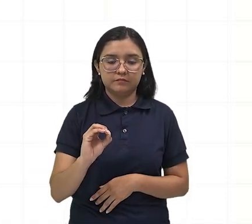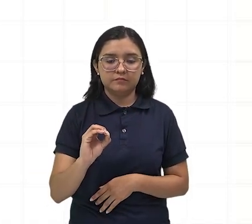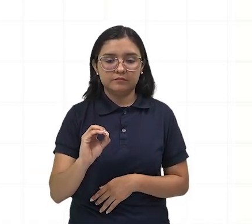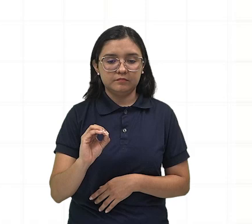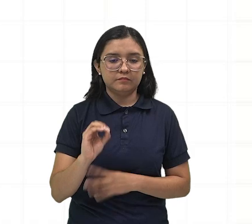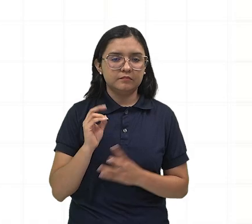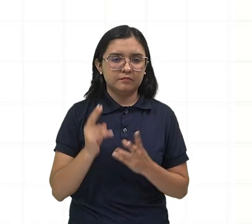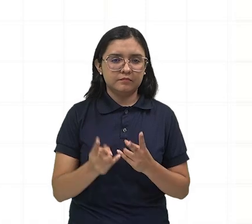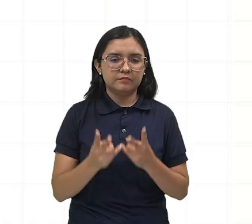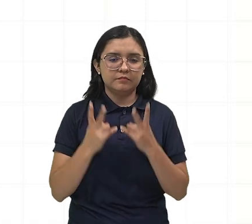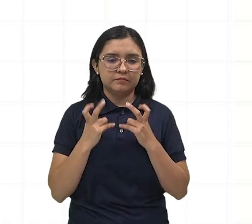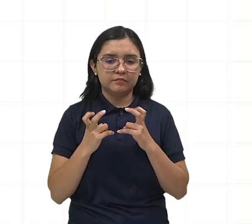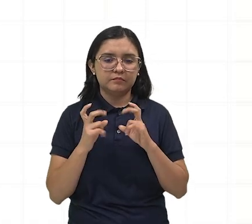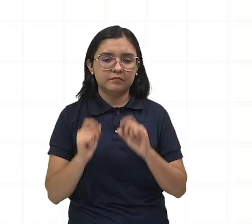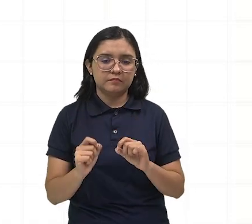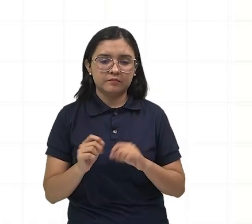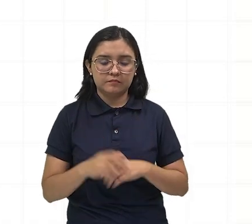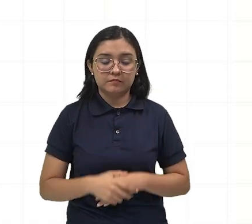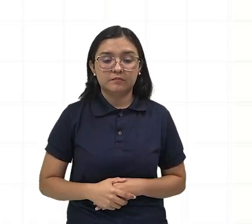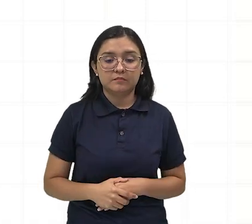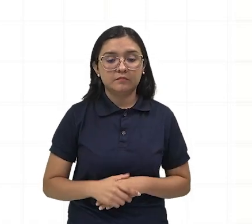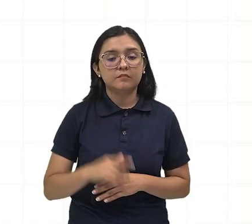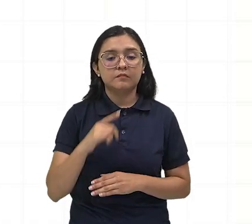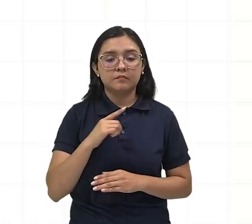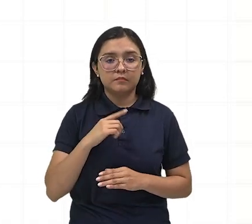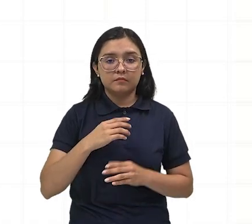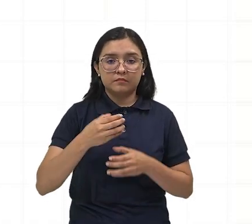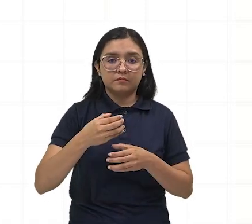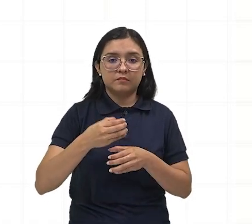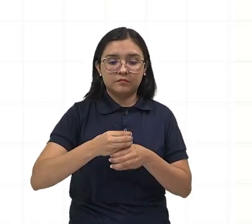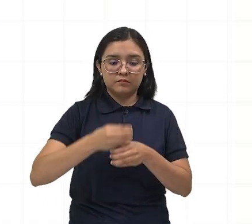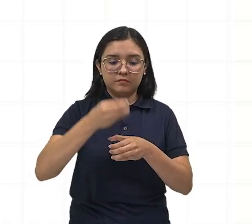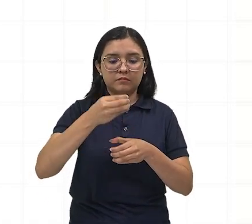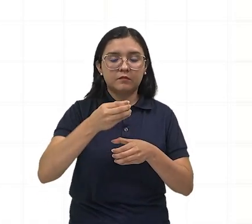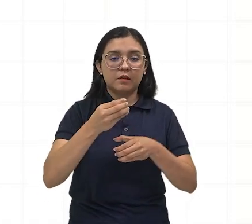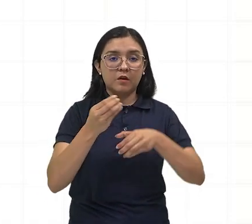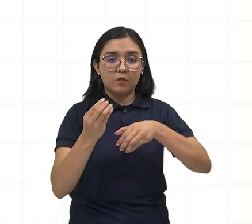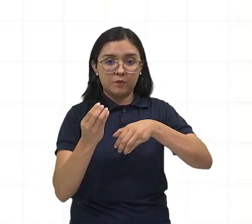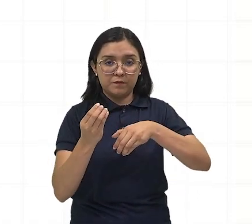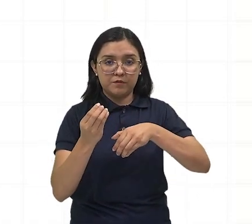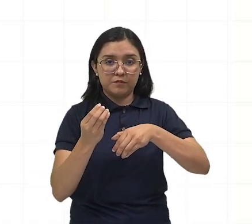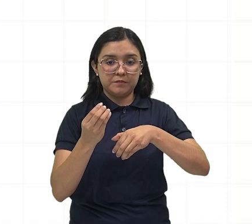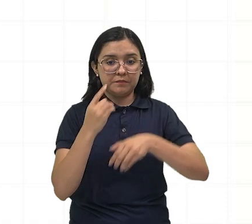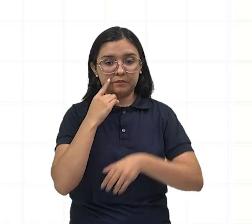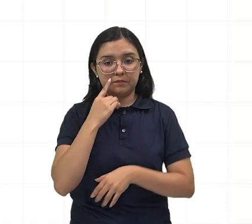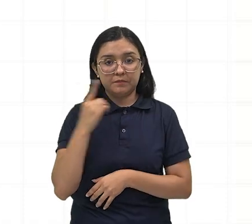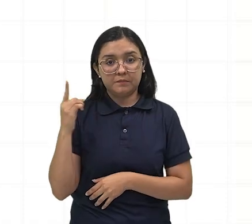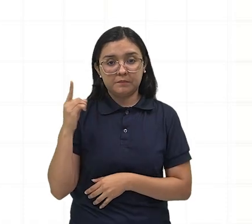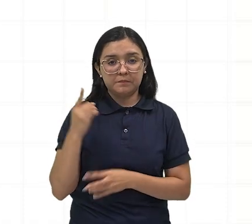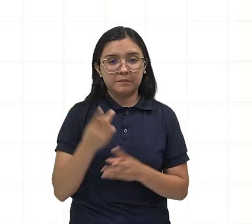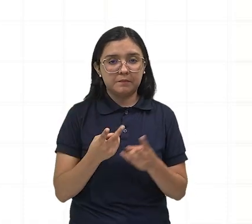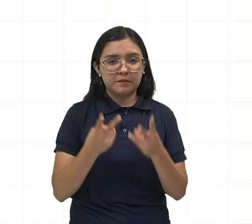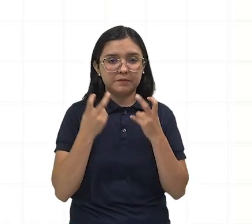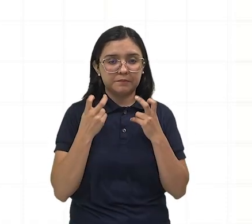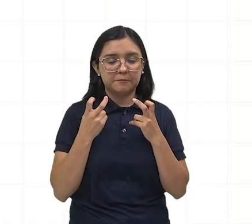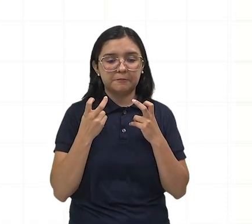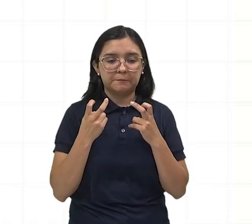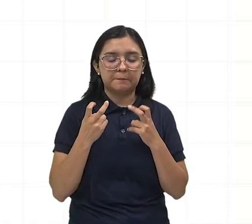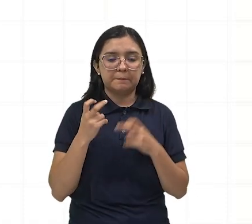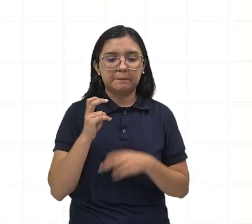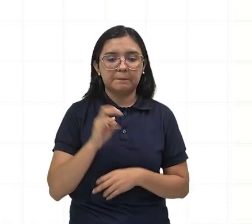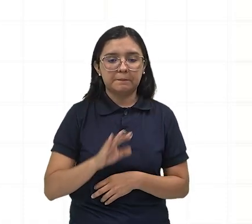para ver que esse cilindro ele está um pouco inclinado, não é mesmo? Dá para ver que aqui, ó,